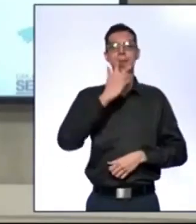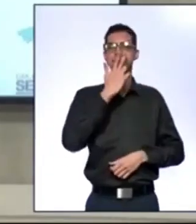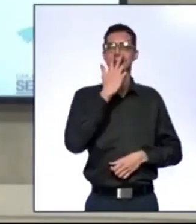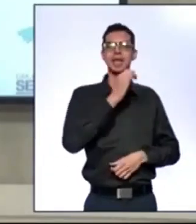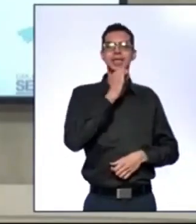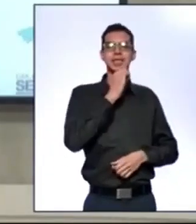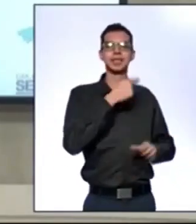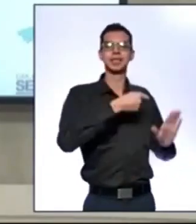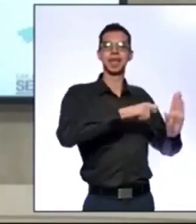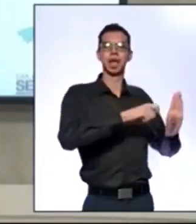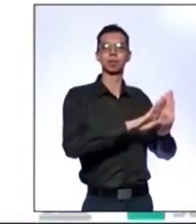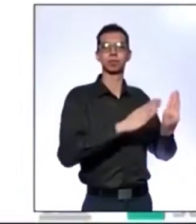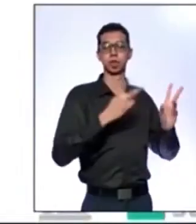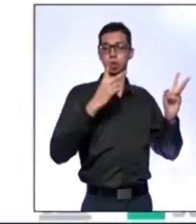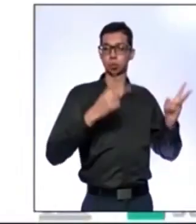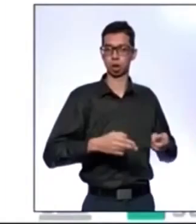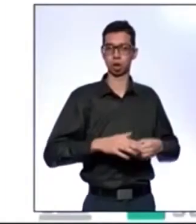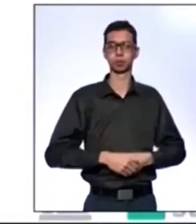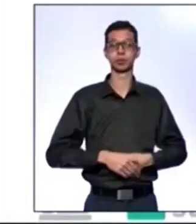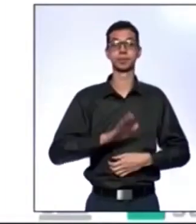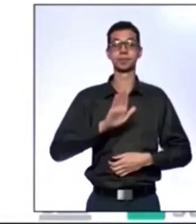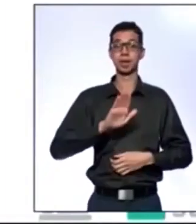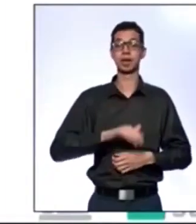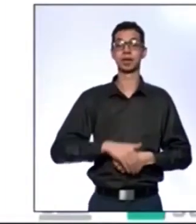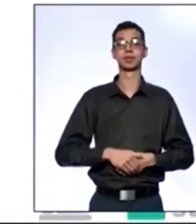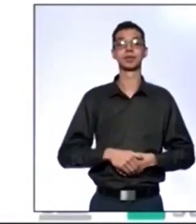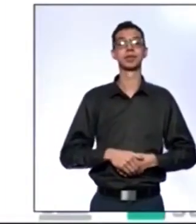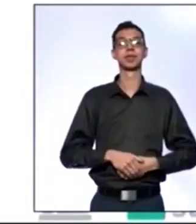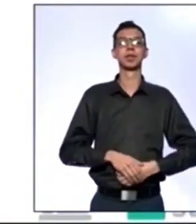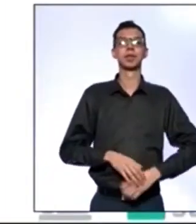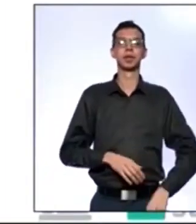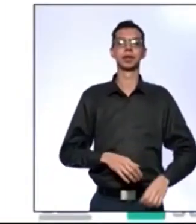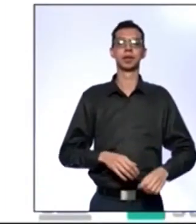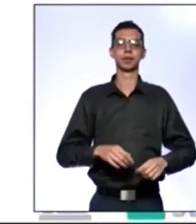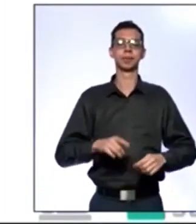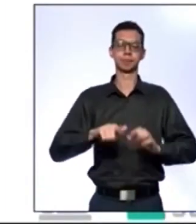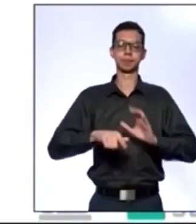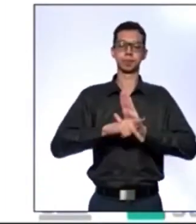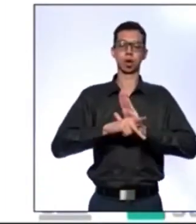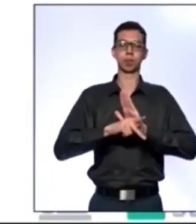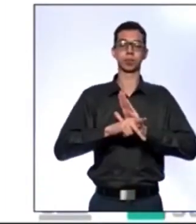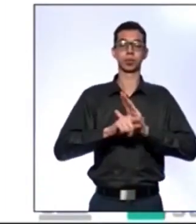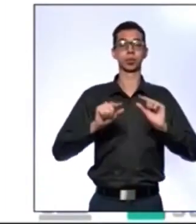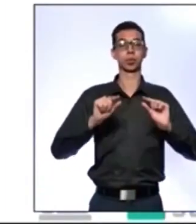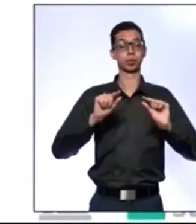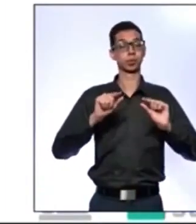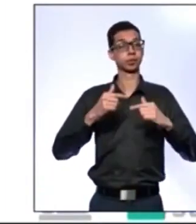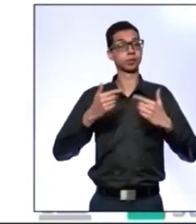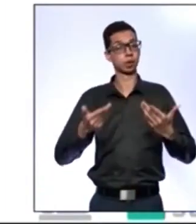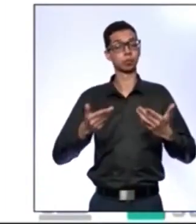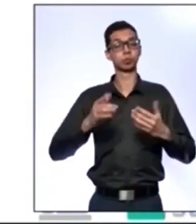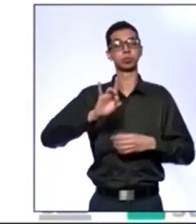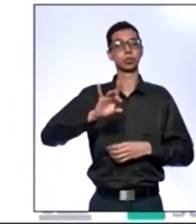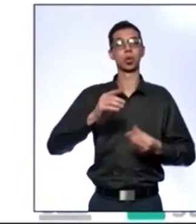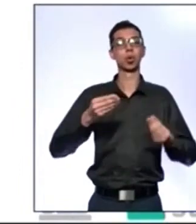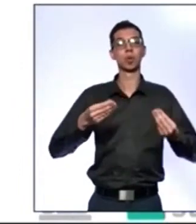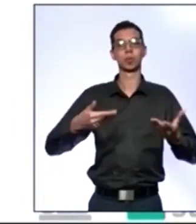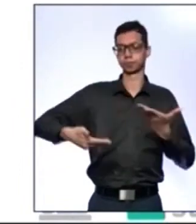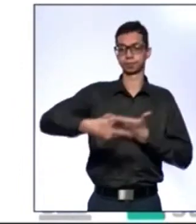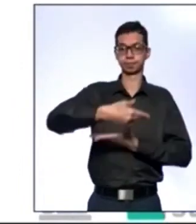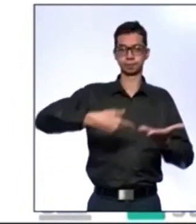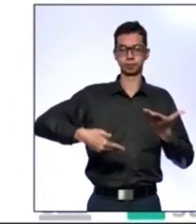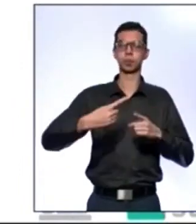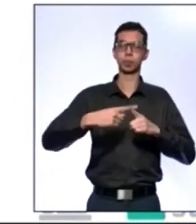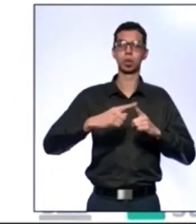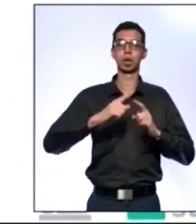mais esverdeada, não no azulado, não no lilás. Ou seja, ele é específico. Então a interação dele só se deu com um dos